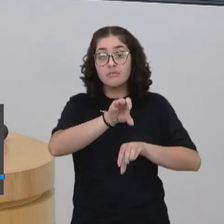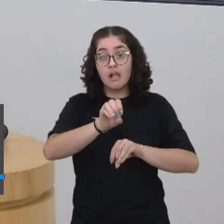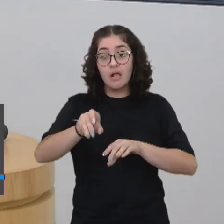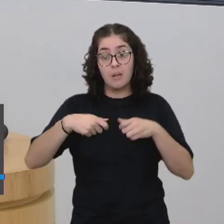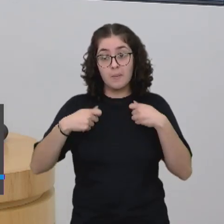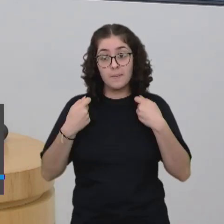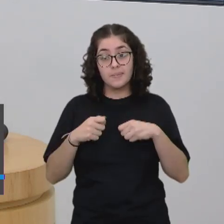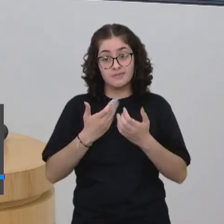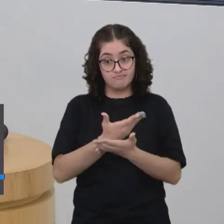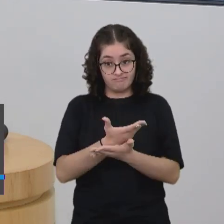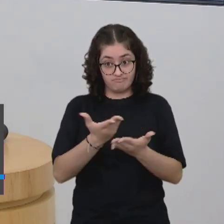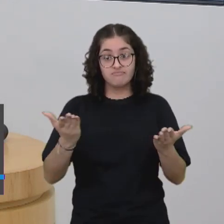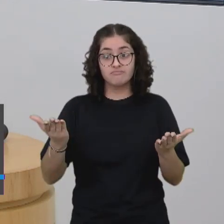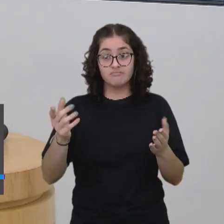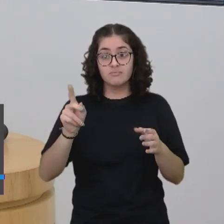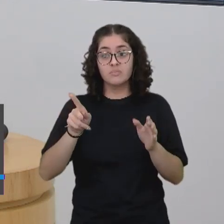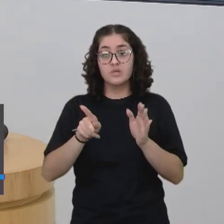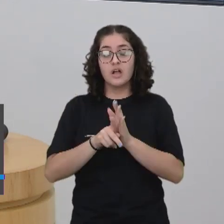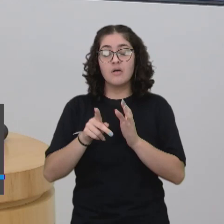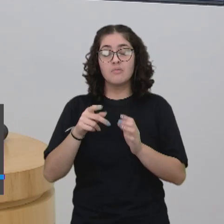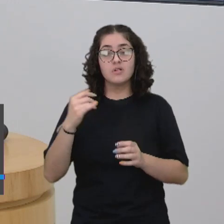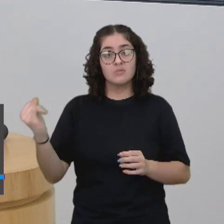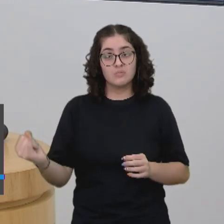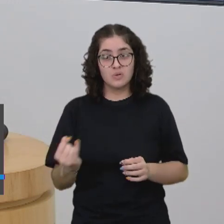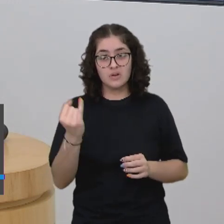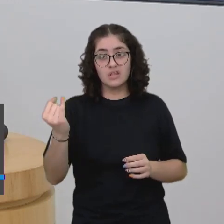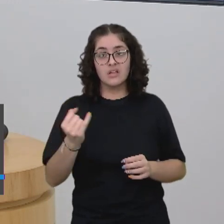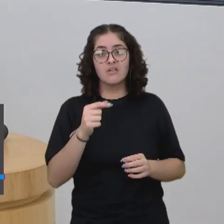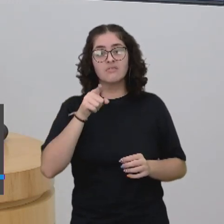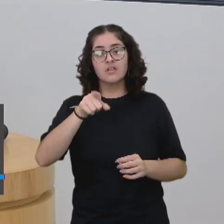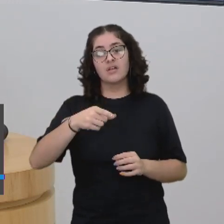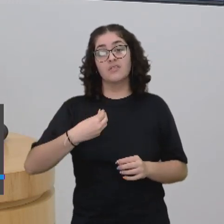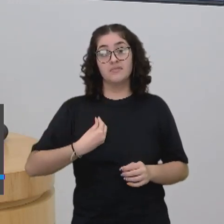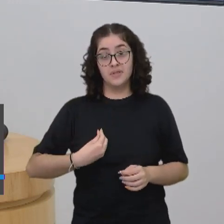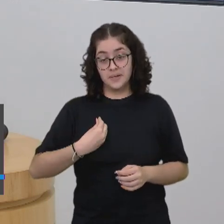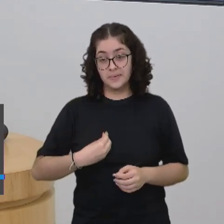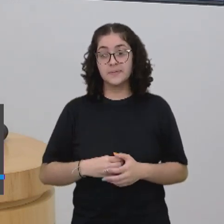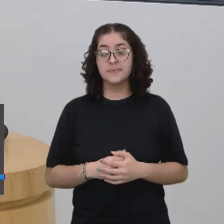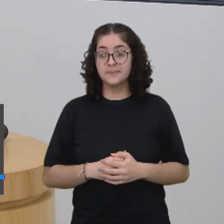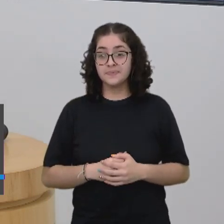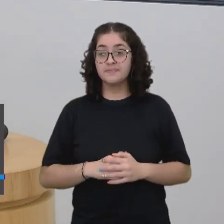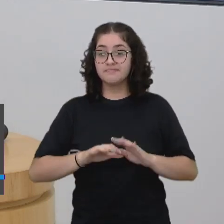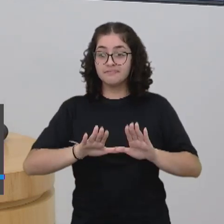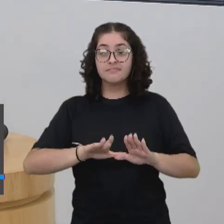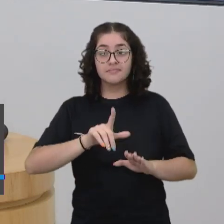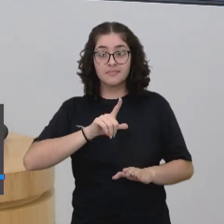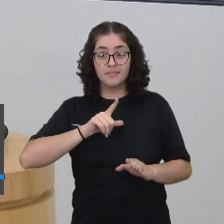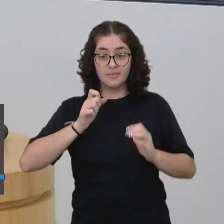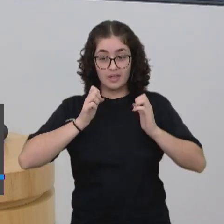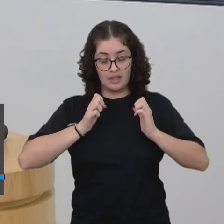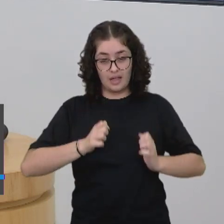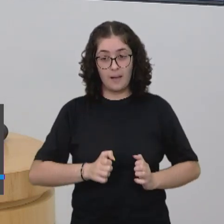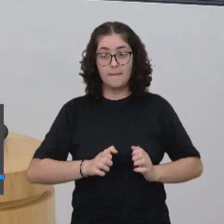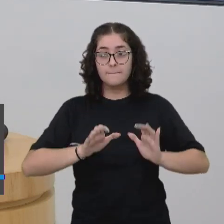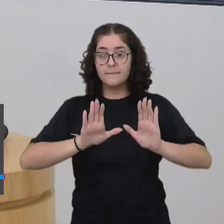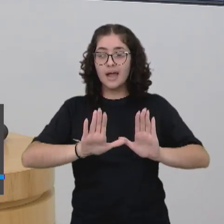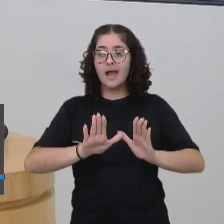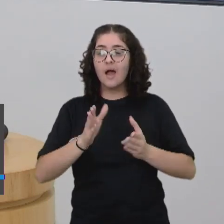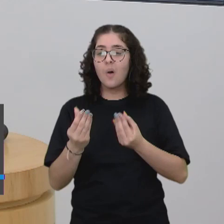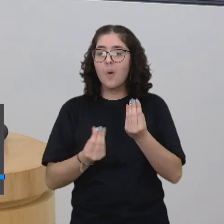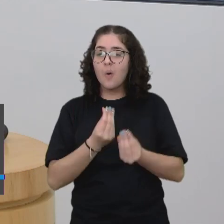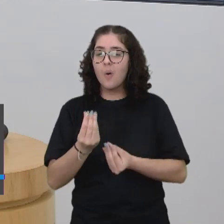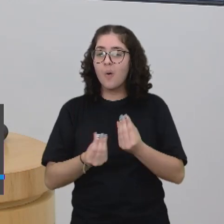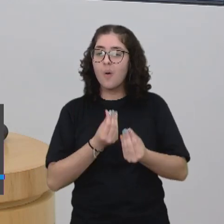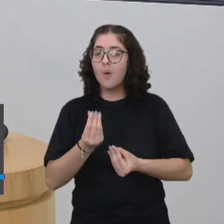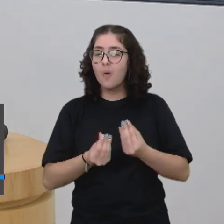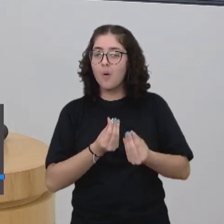ensinar vocês coisas que são significativas para a sua vida, né? A gente tem essa ética. Como